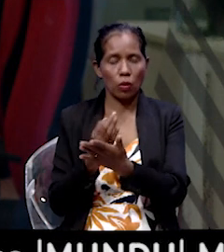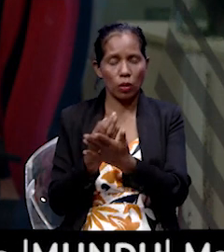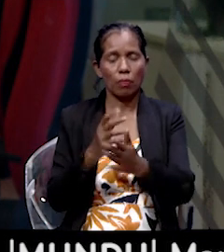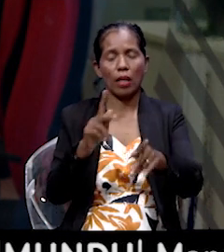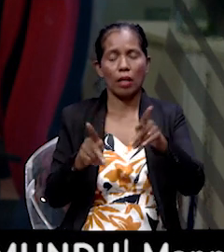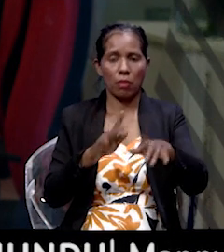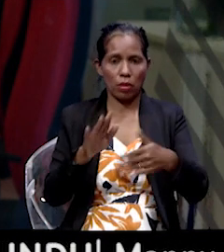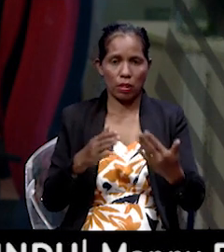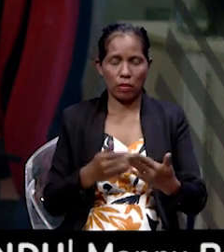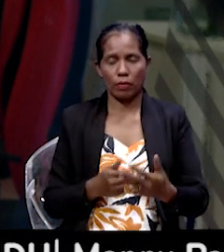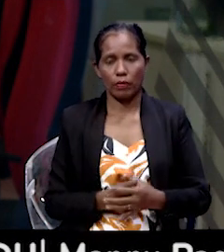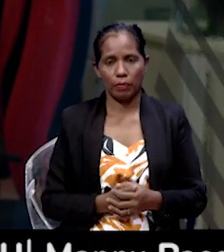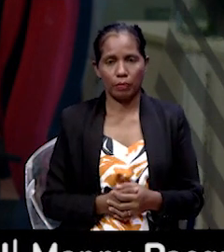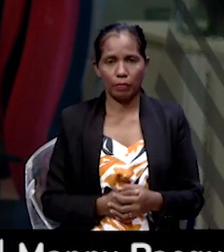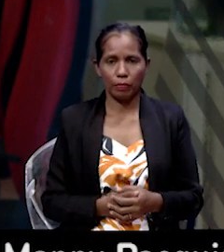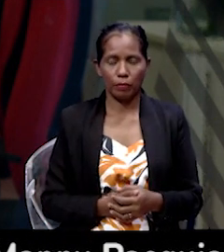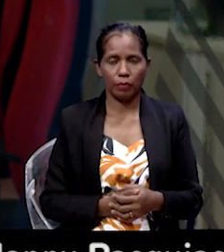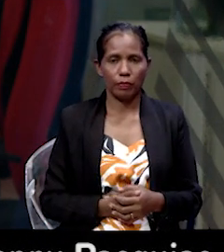sira.